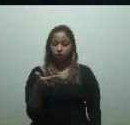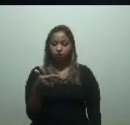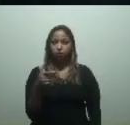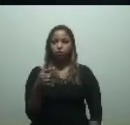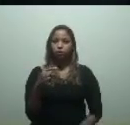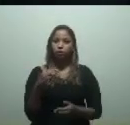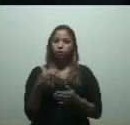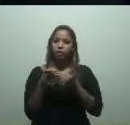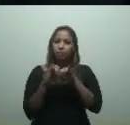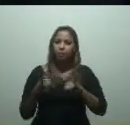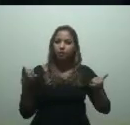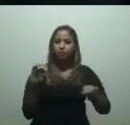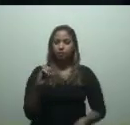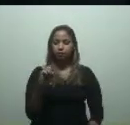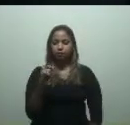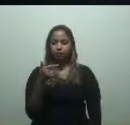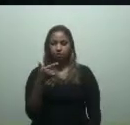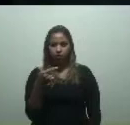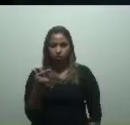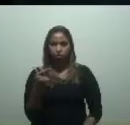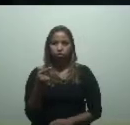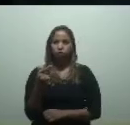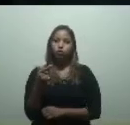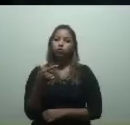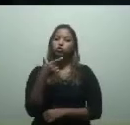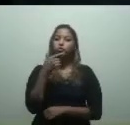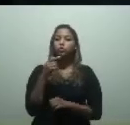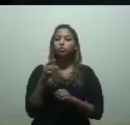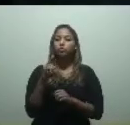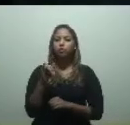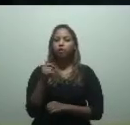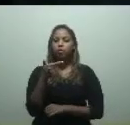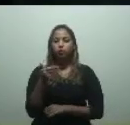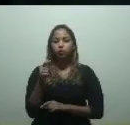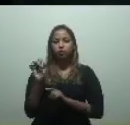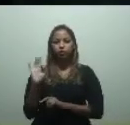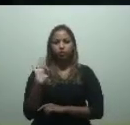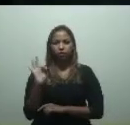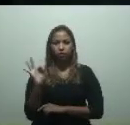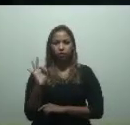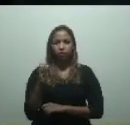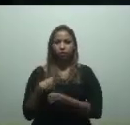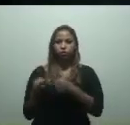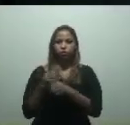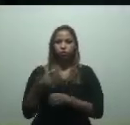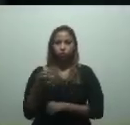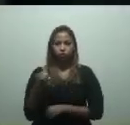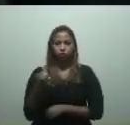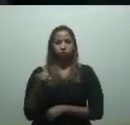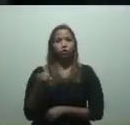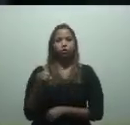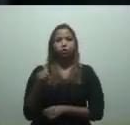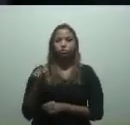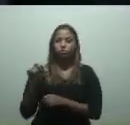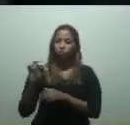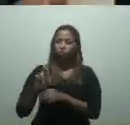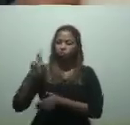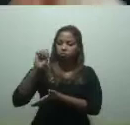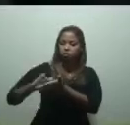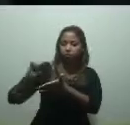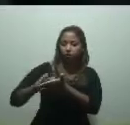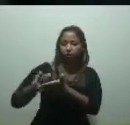mensagem 02, de 10 de fevereiro de 2020. Relatora, vereadora Cátia Carvalho de Lima.